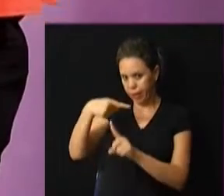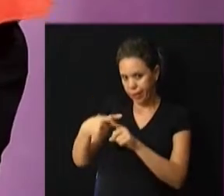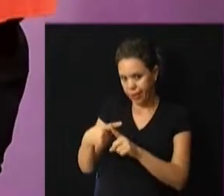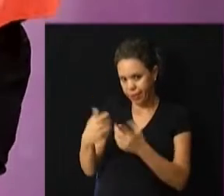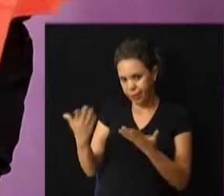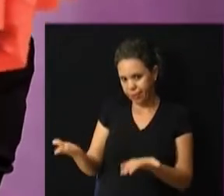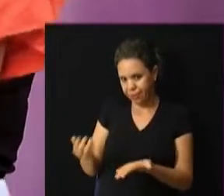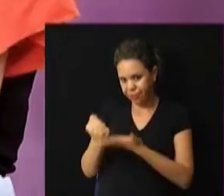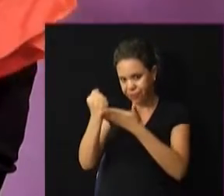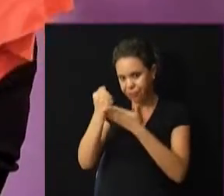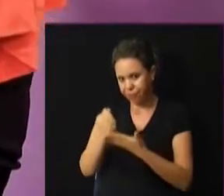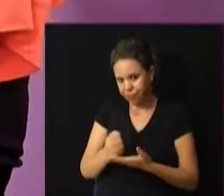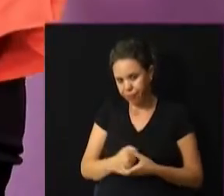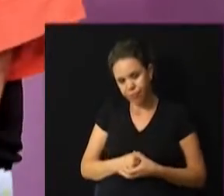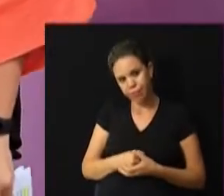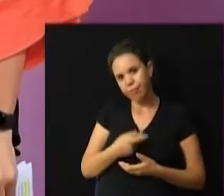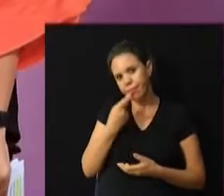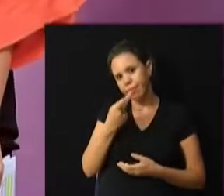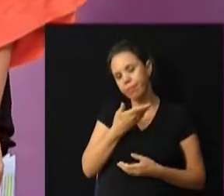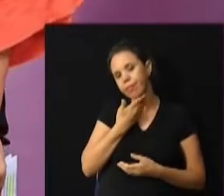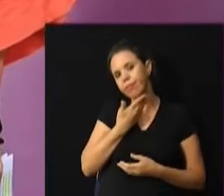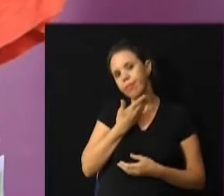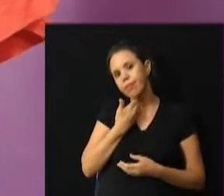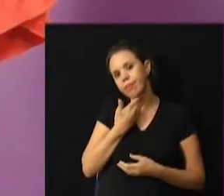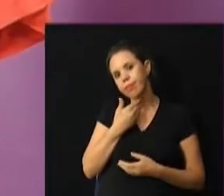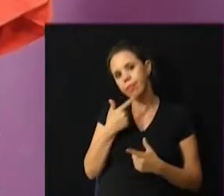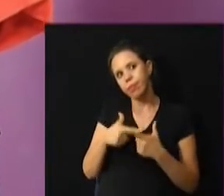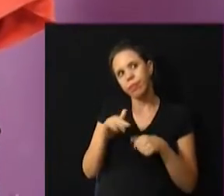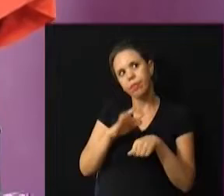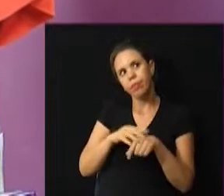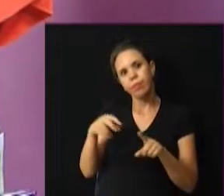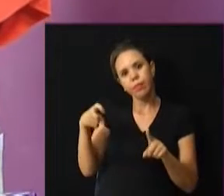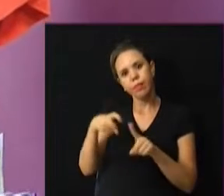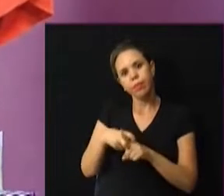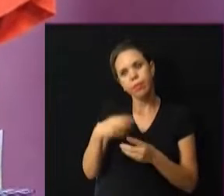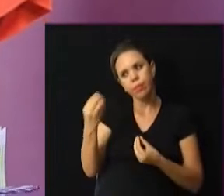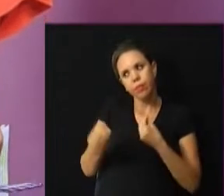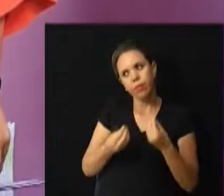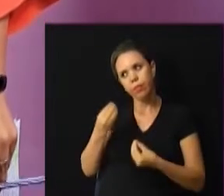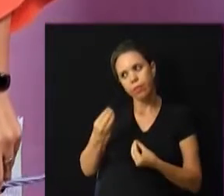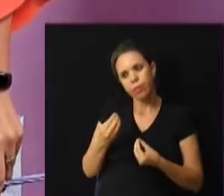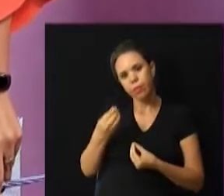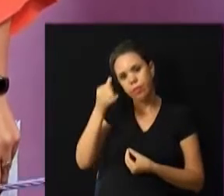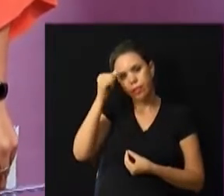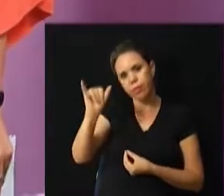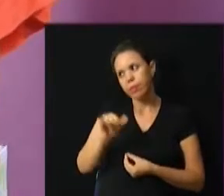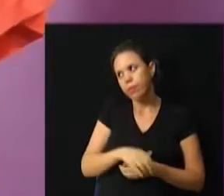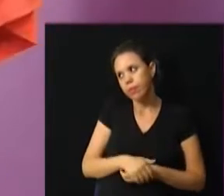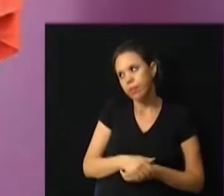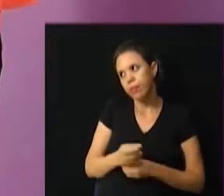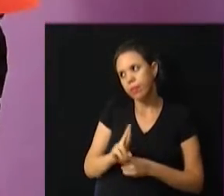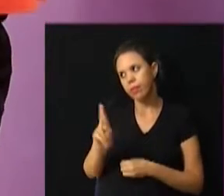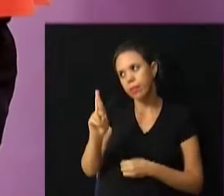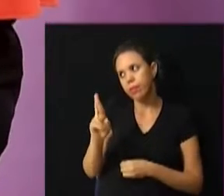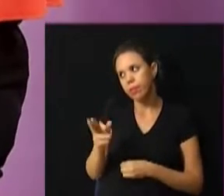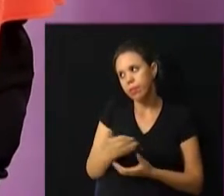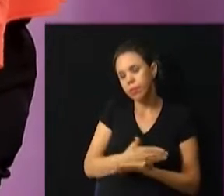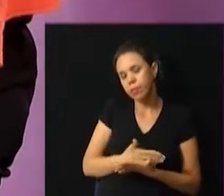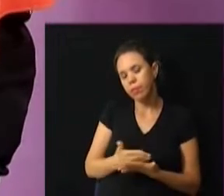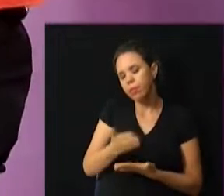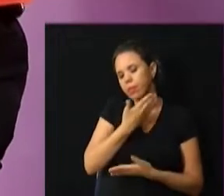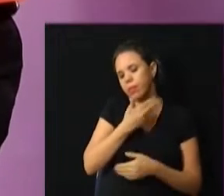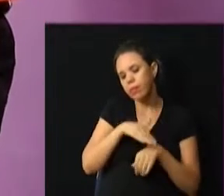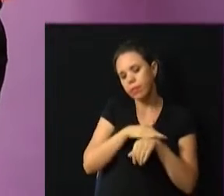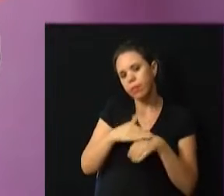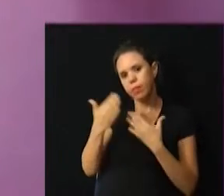Cruz, e ele que vai ajudar a gente a falar um pouquinho sobre esses acidentes e como prevenir. Doutor, antes de